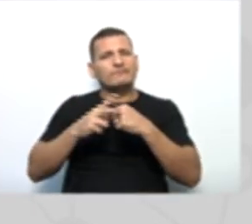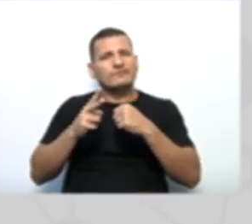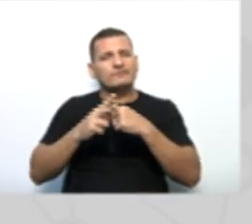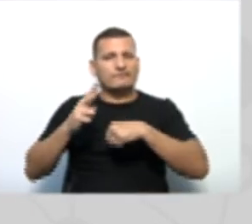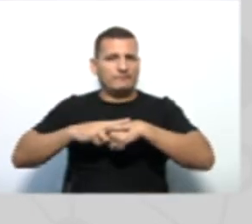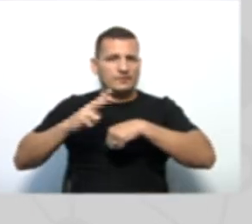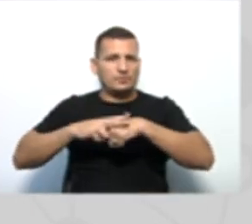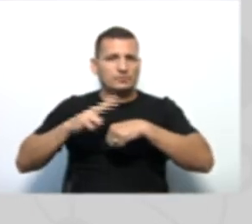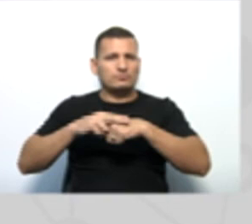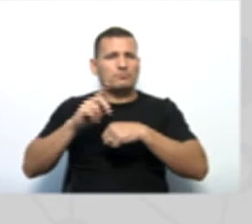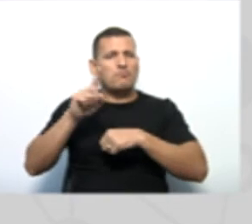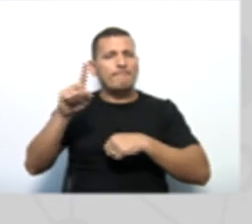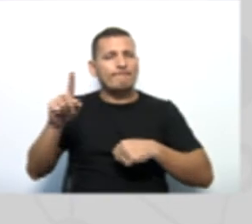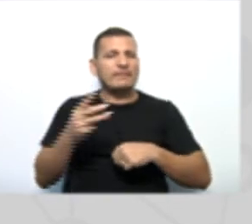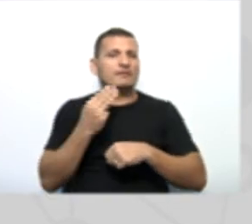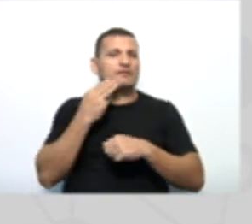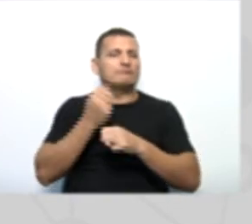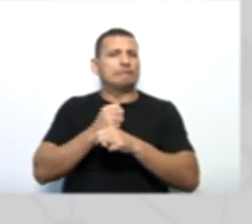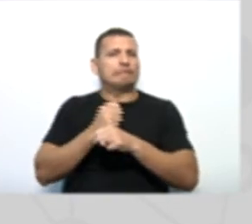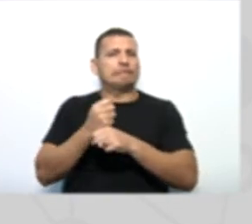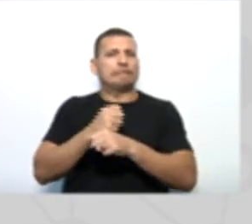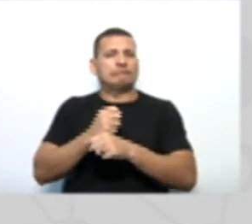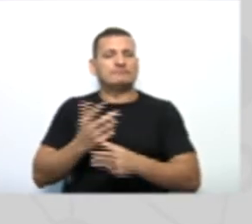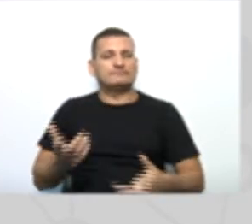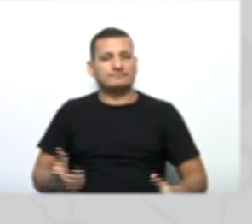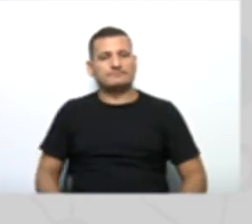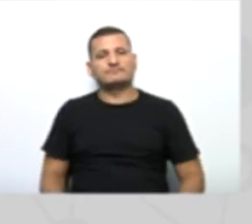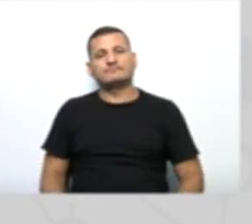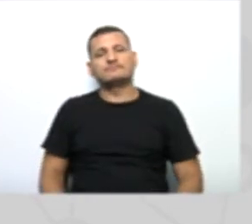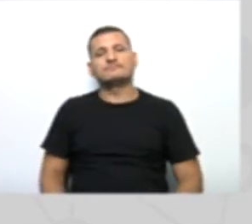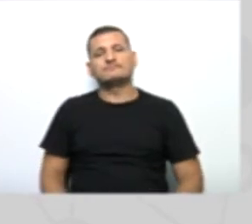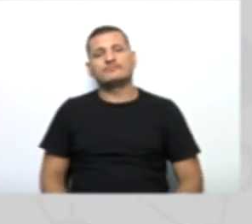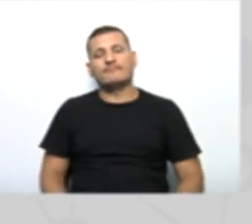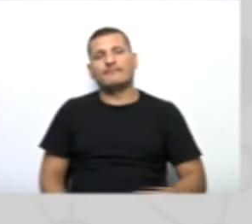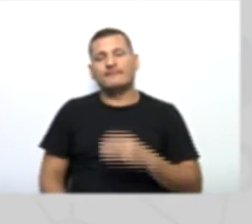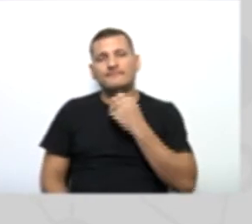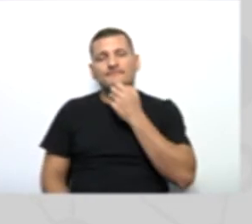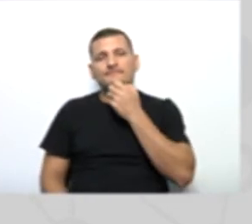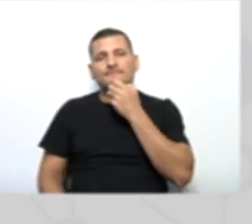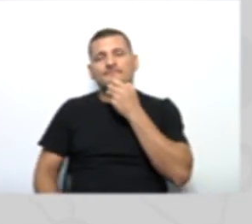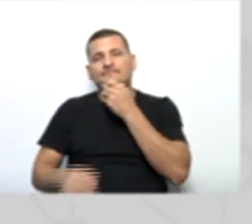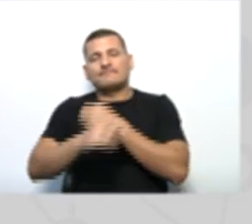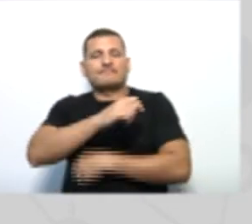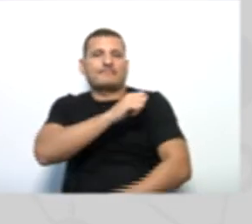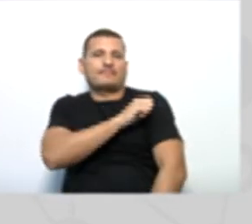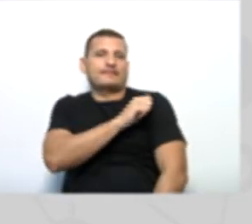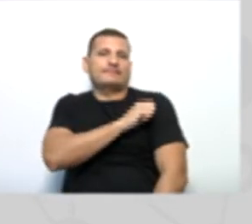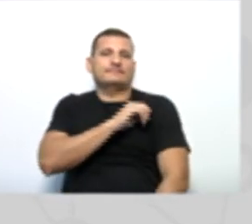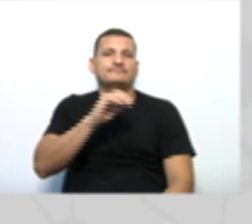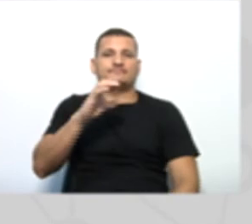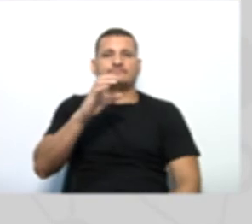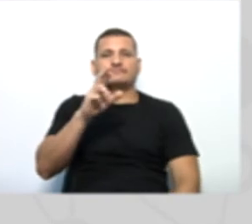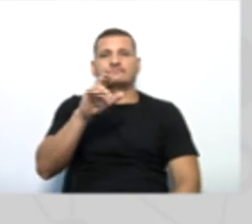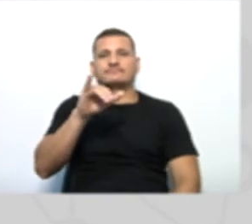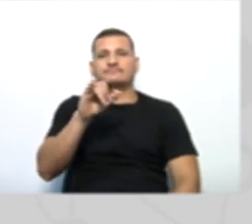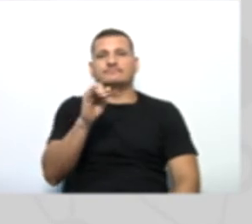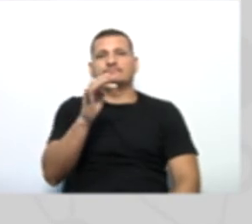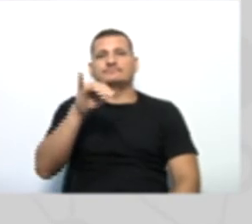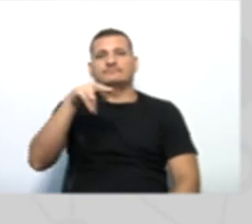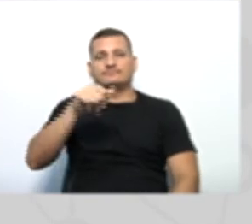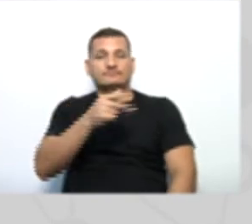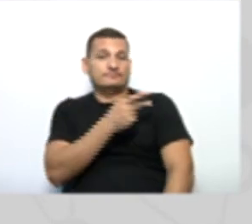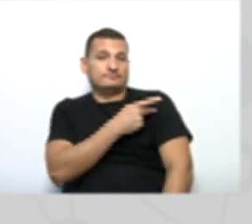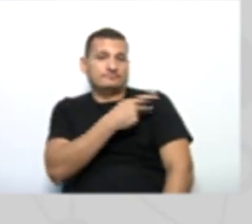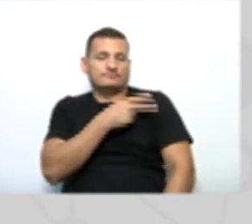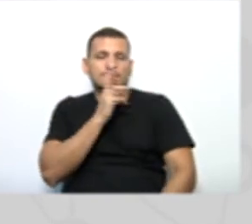vidro. Deixa eu ler essa questão 4 então, professor, até retornando aí, a aluna Cristina lá de Vilhena também respondeu aí